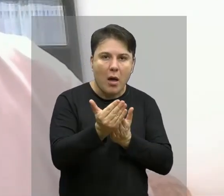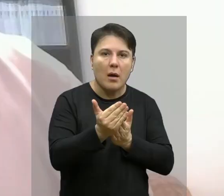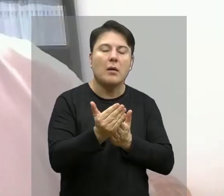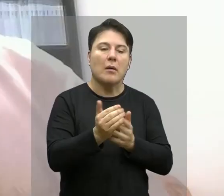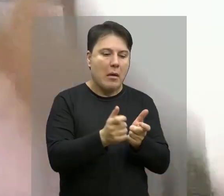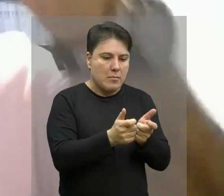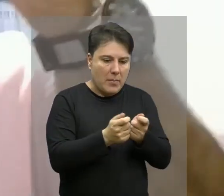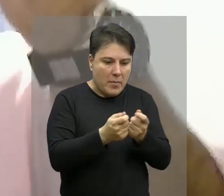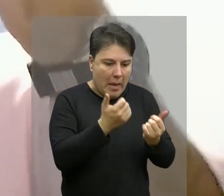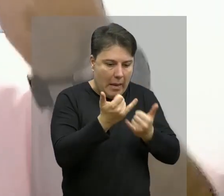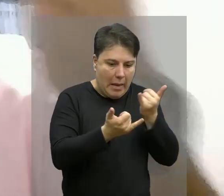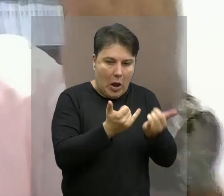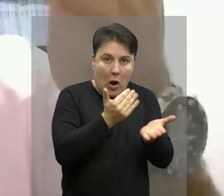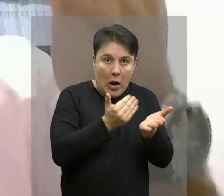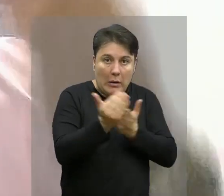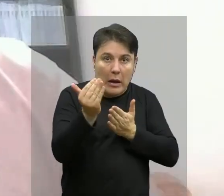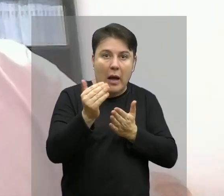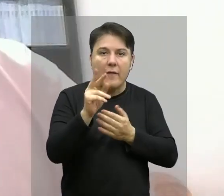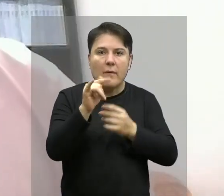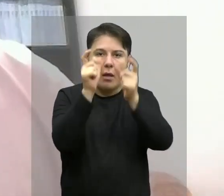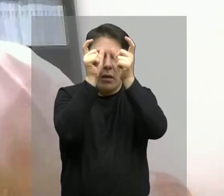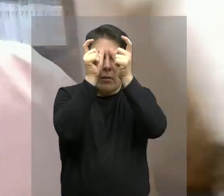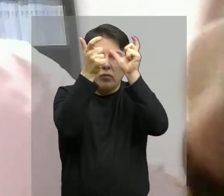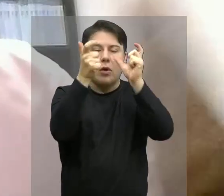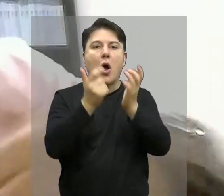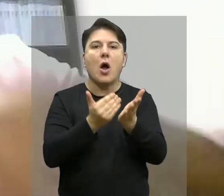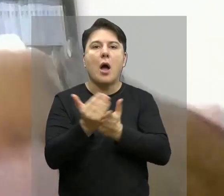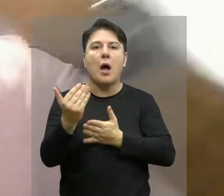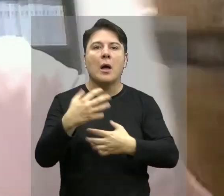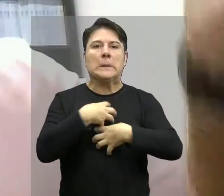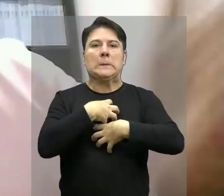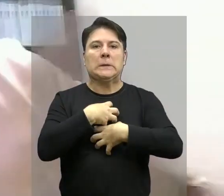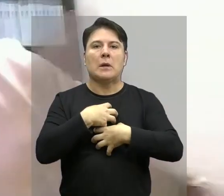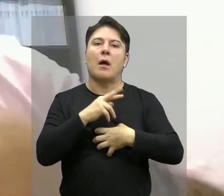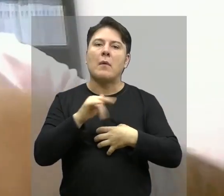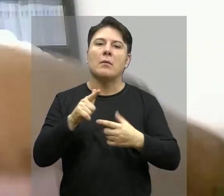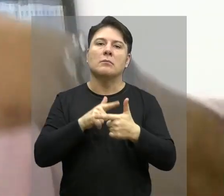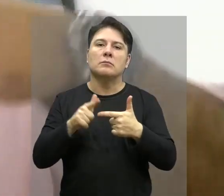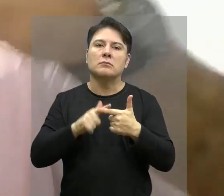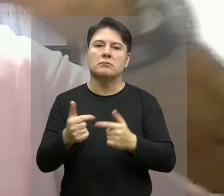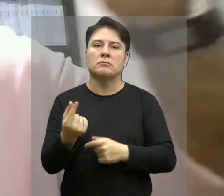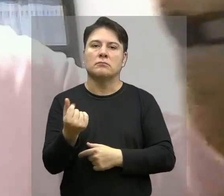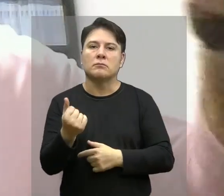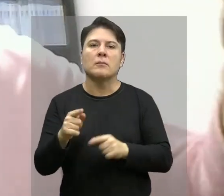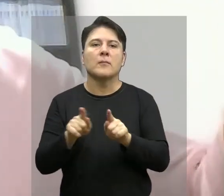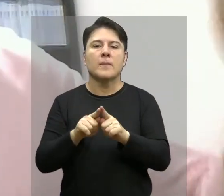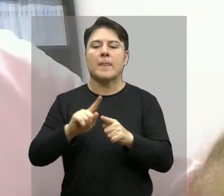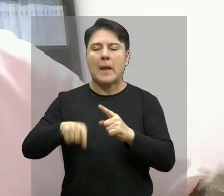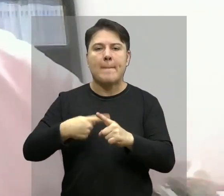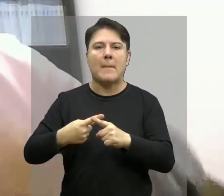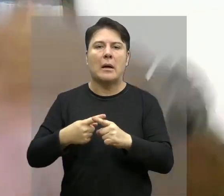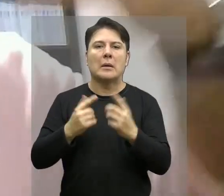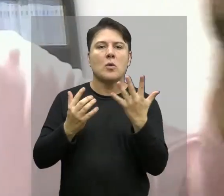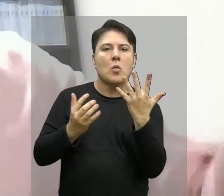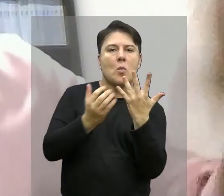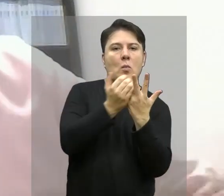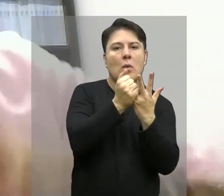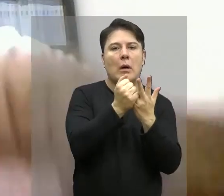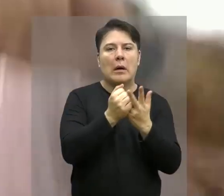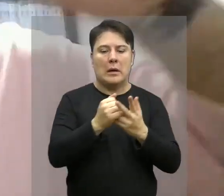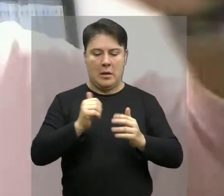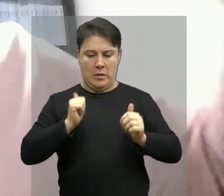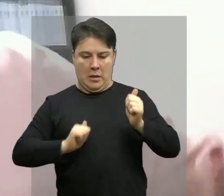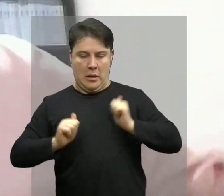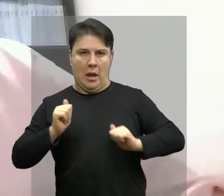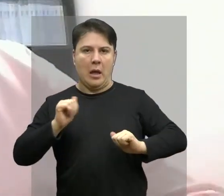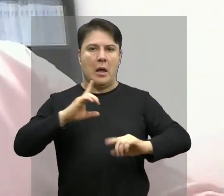transtorno é enorme. E se desenvolver o transtorno do jogo, isso quer dizer problemas financeiros, quer dizer outras comorbidades, né? Depressão,